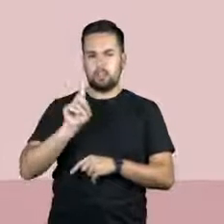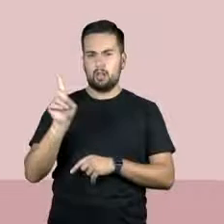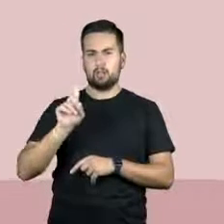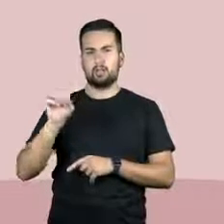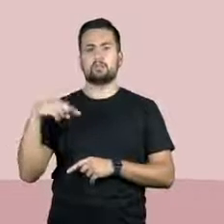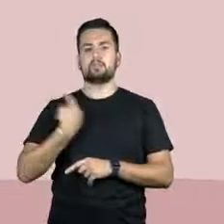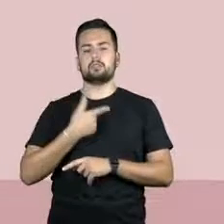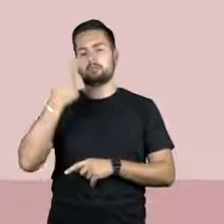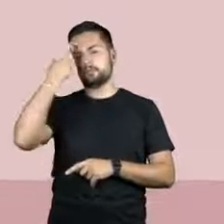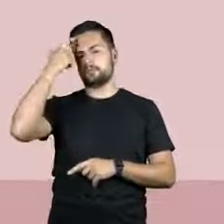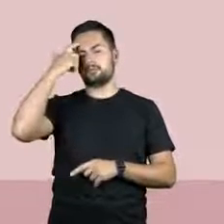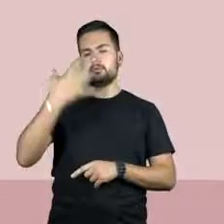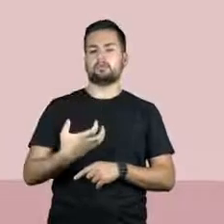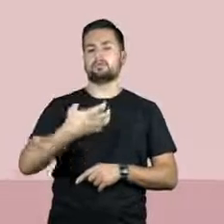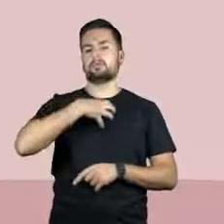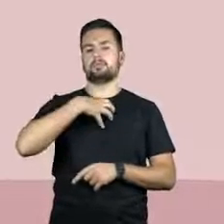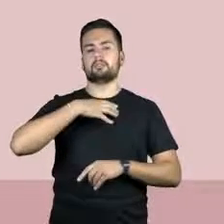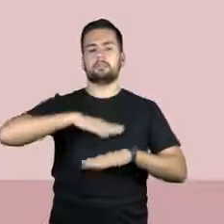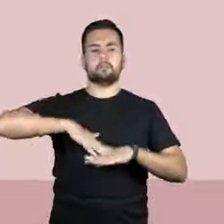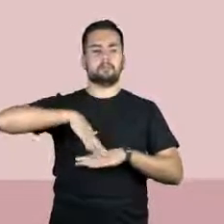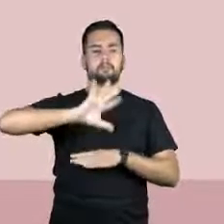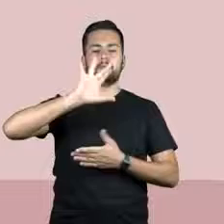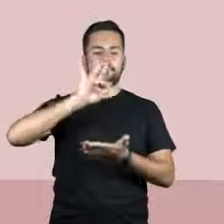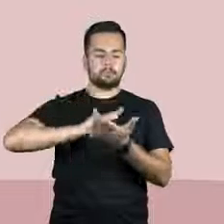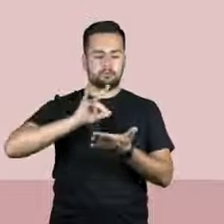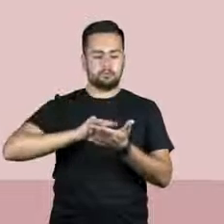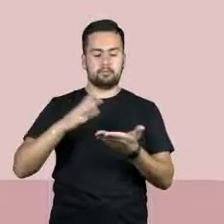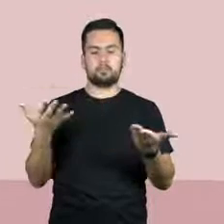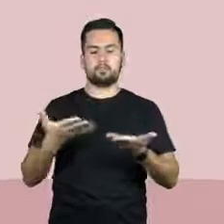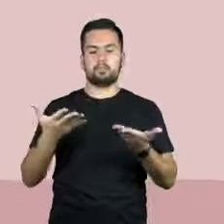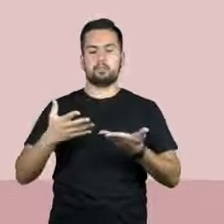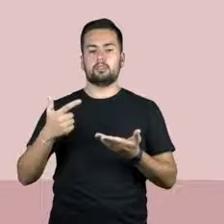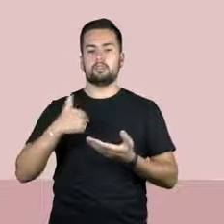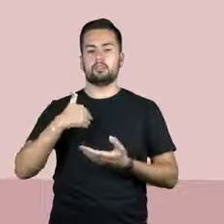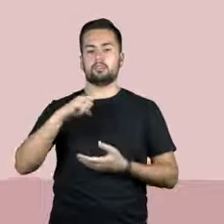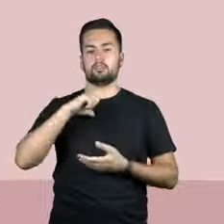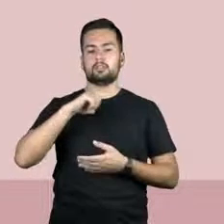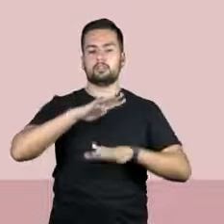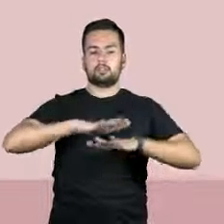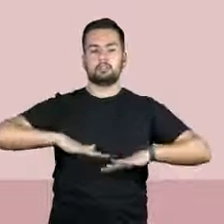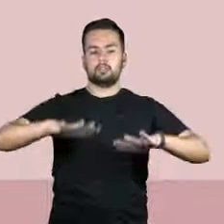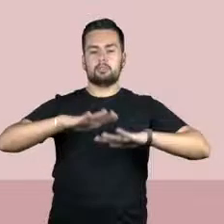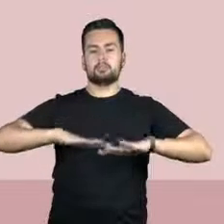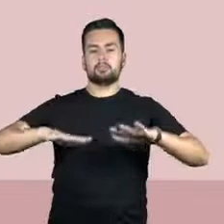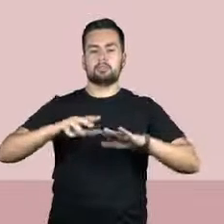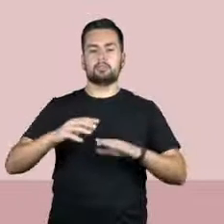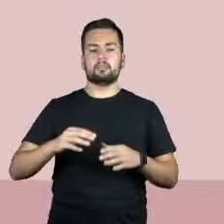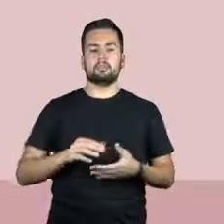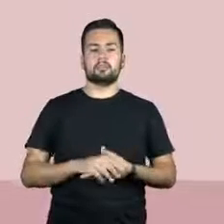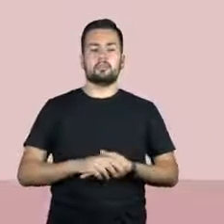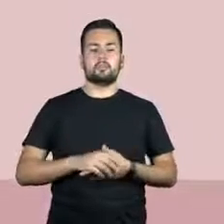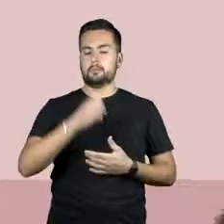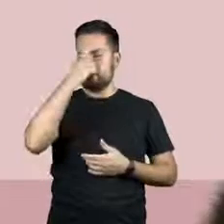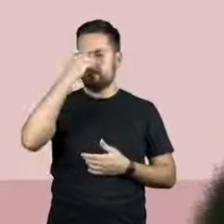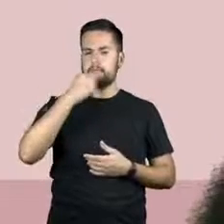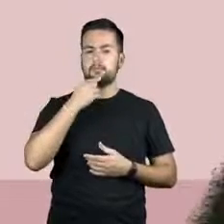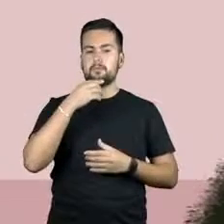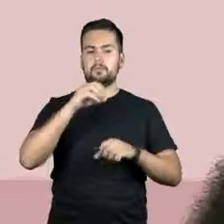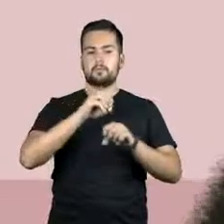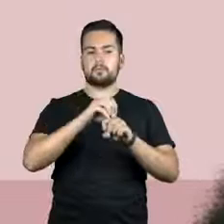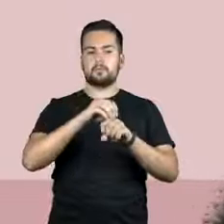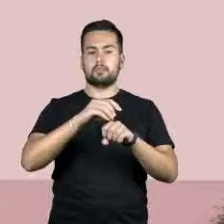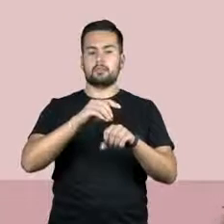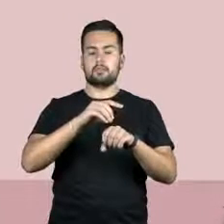Vamos pensar numa situação mais real ainda. Por exemplo, eu tenho esse terreno, tá? Nesse modelo digital do terreno, e